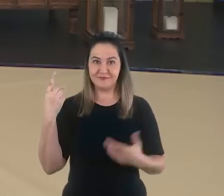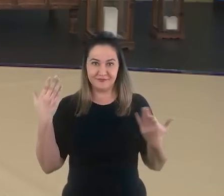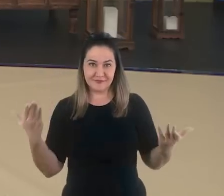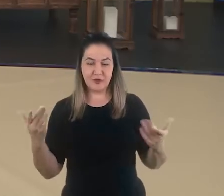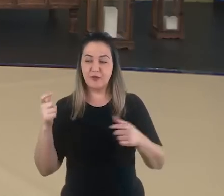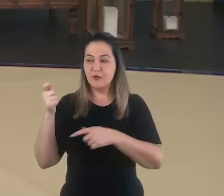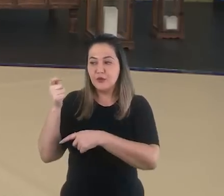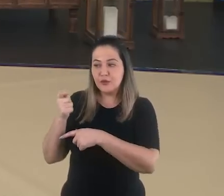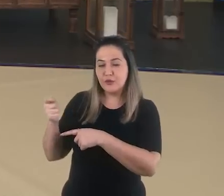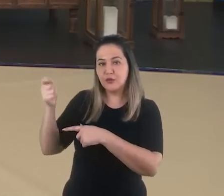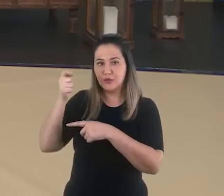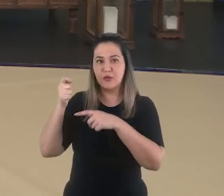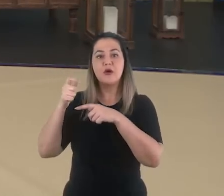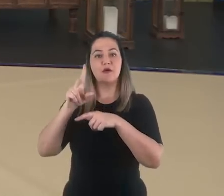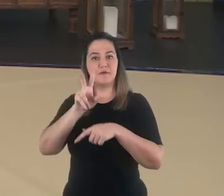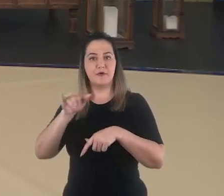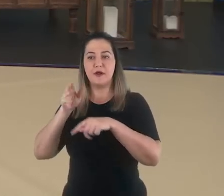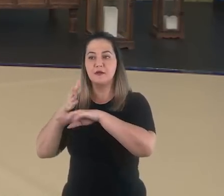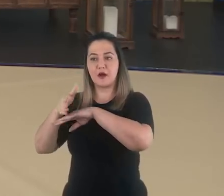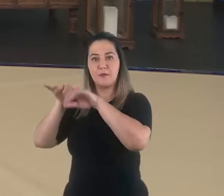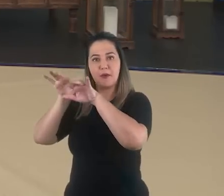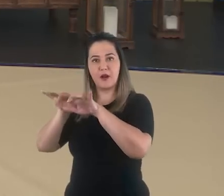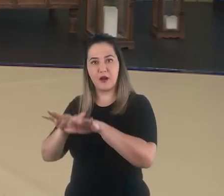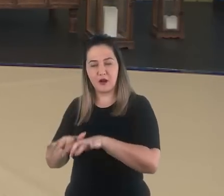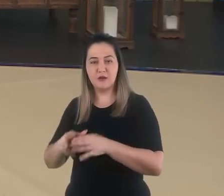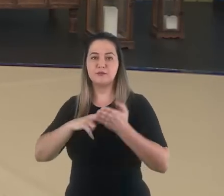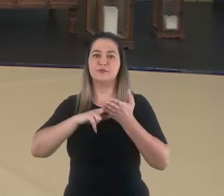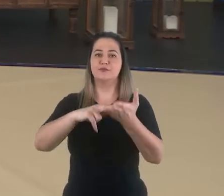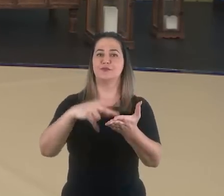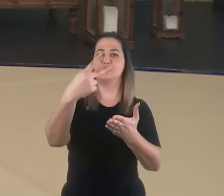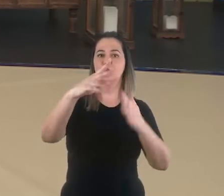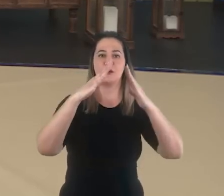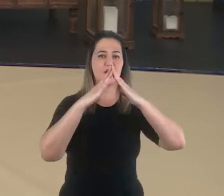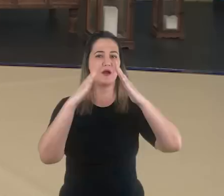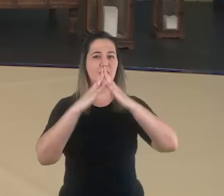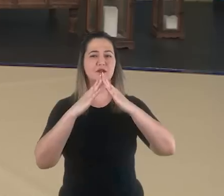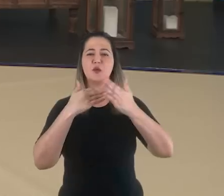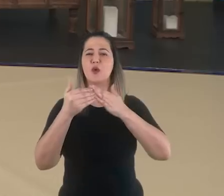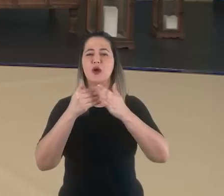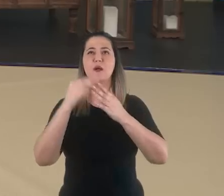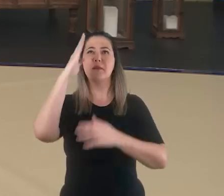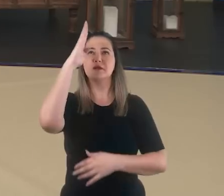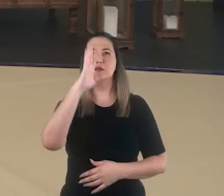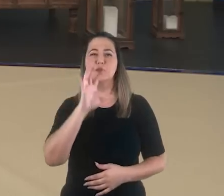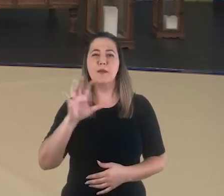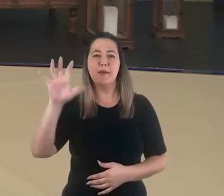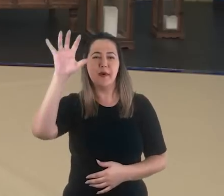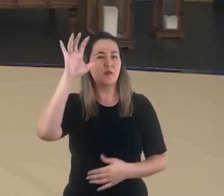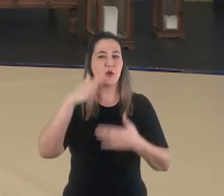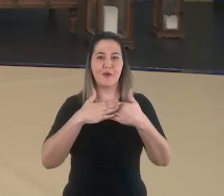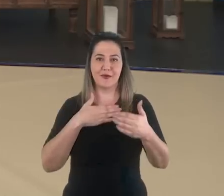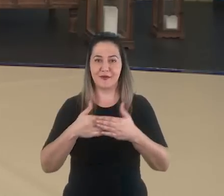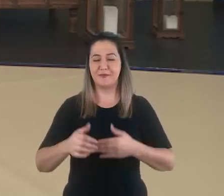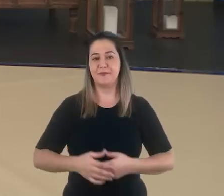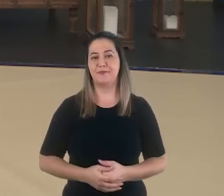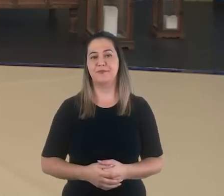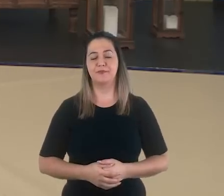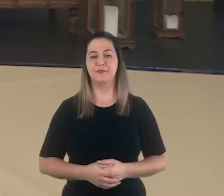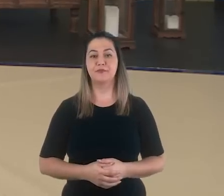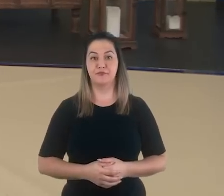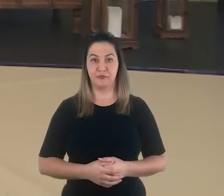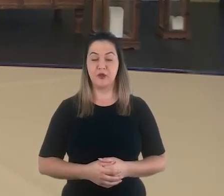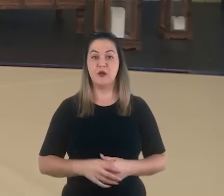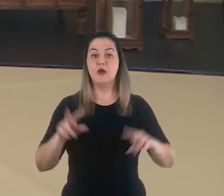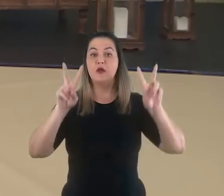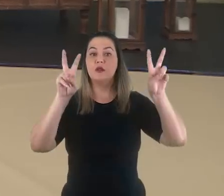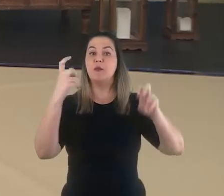tela, você pode preencher um cadastro e o guia chegará em sua casa, em qualquer lugar do Brasil. No último programa